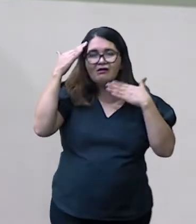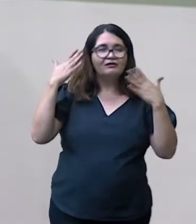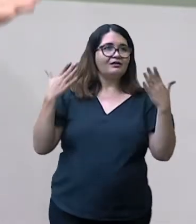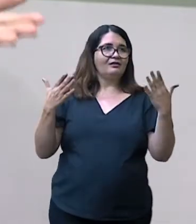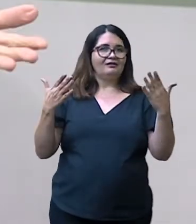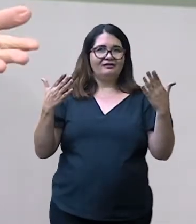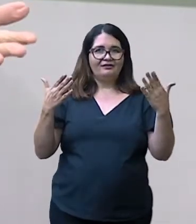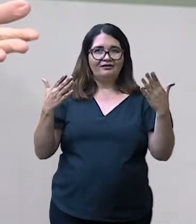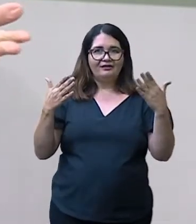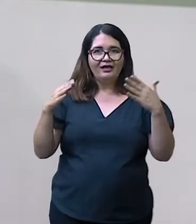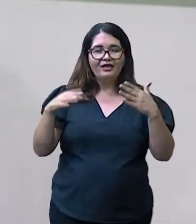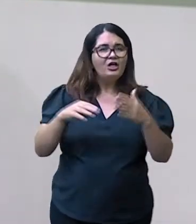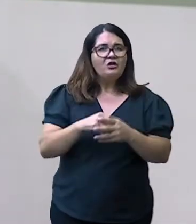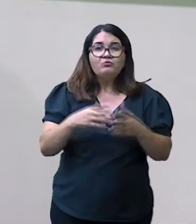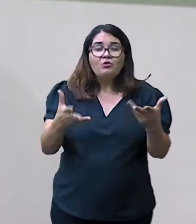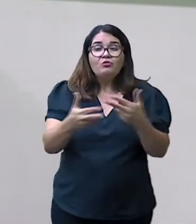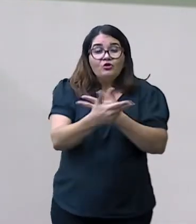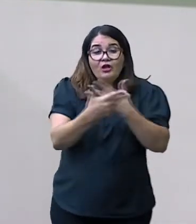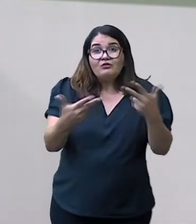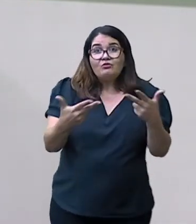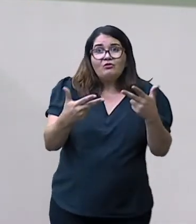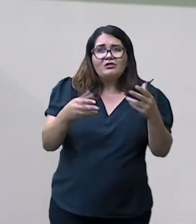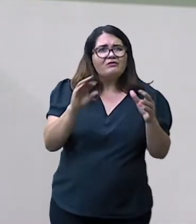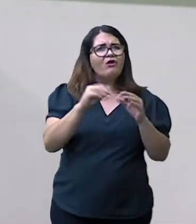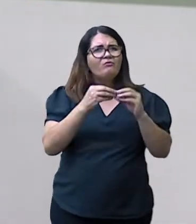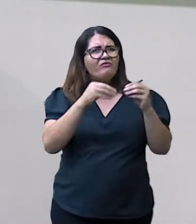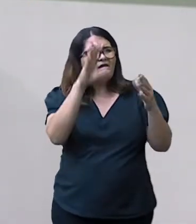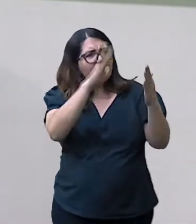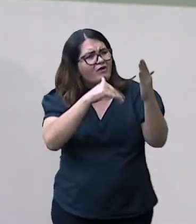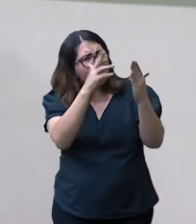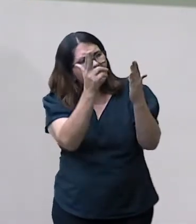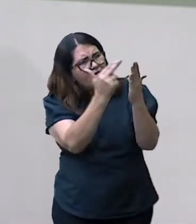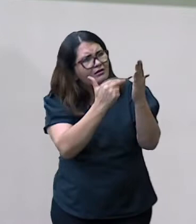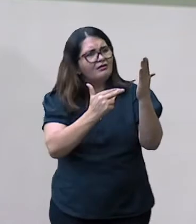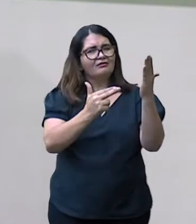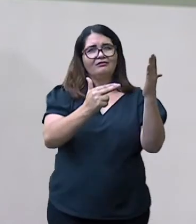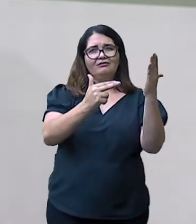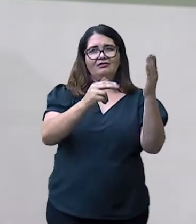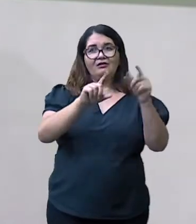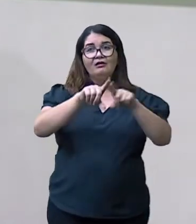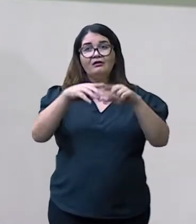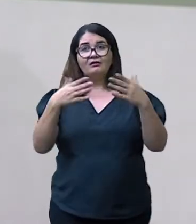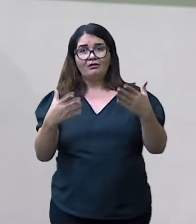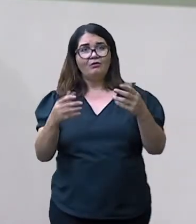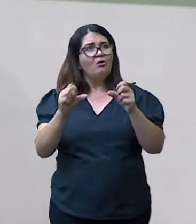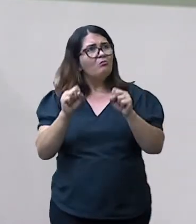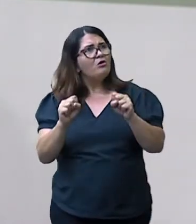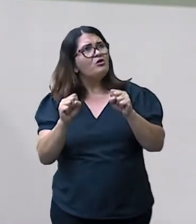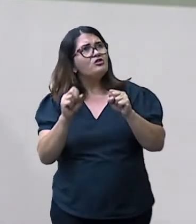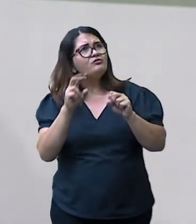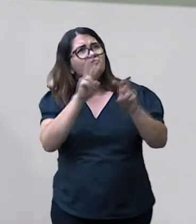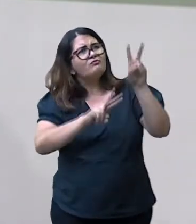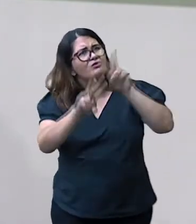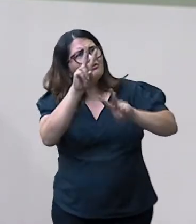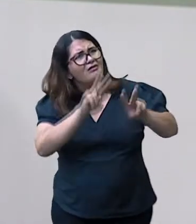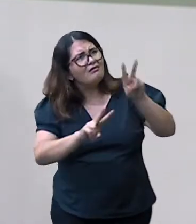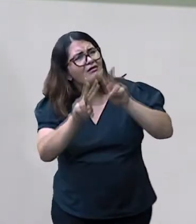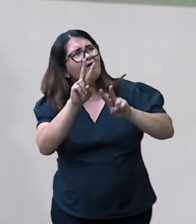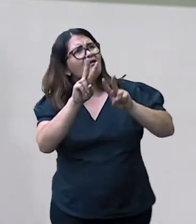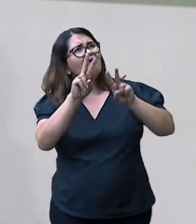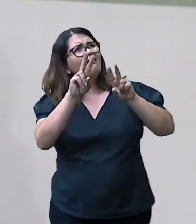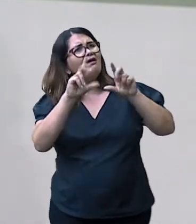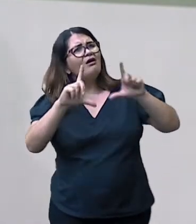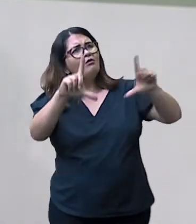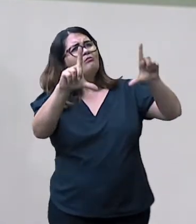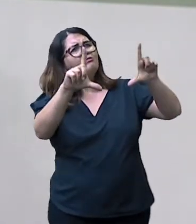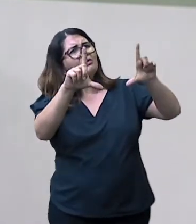o espectador, quando olha também, enxerga o que está dentro dele no momento, né? Aí ele olhou a tela e falou, eu estou